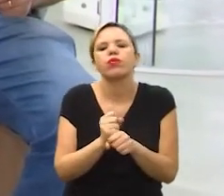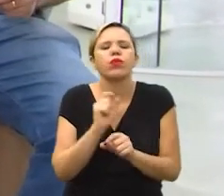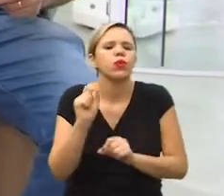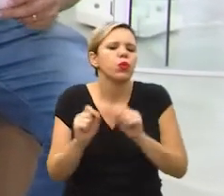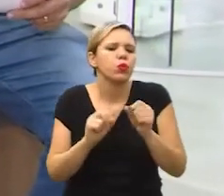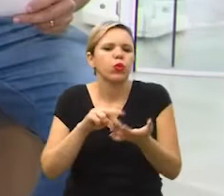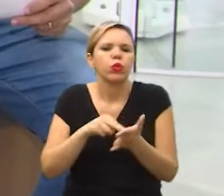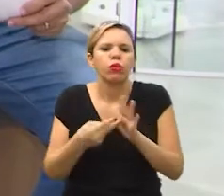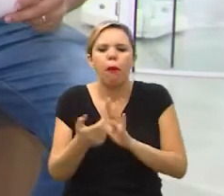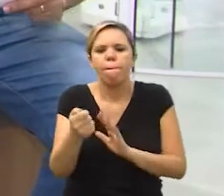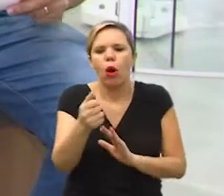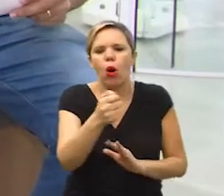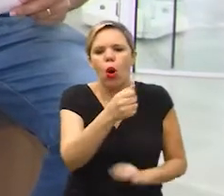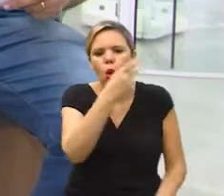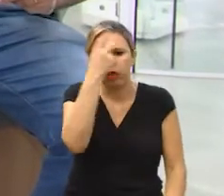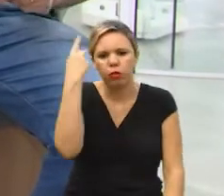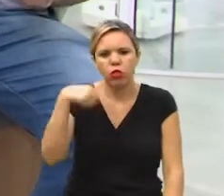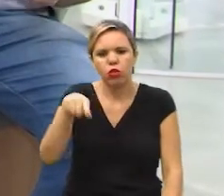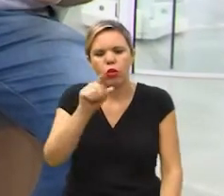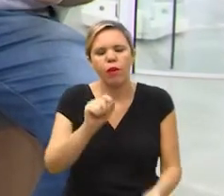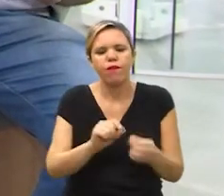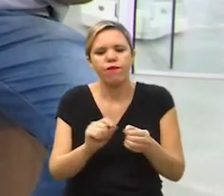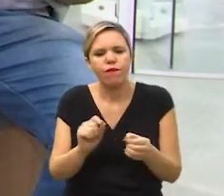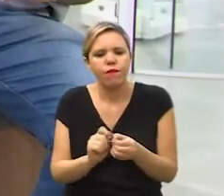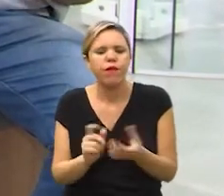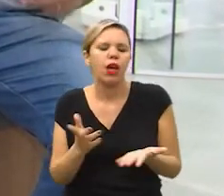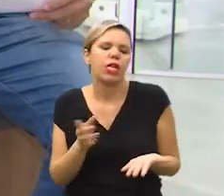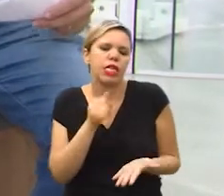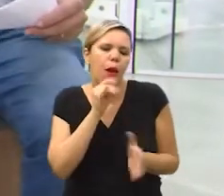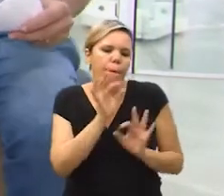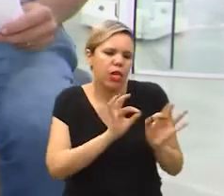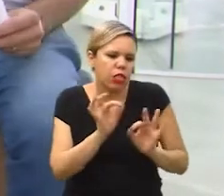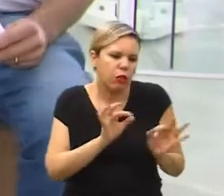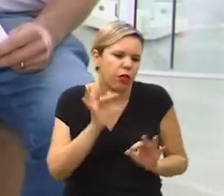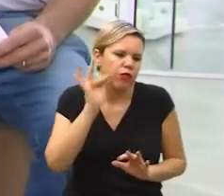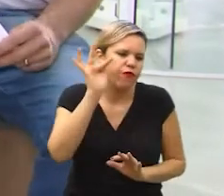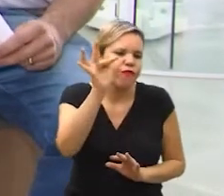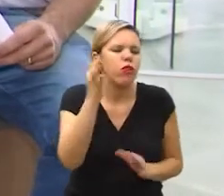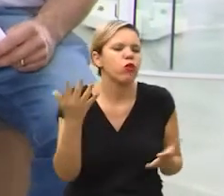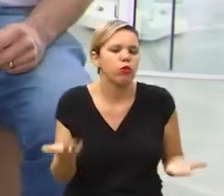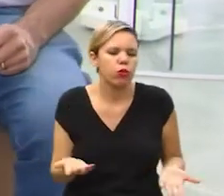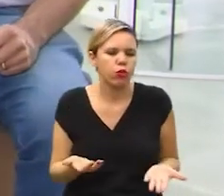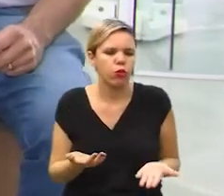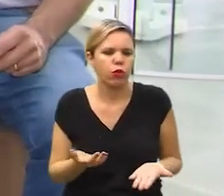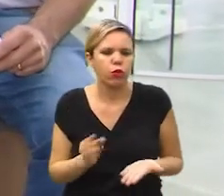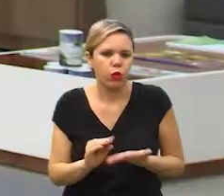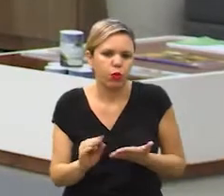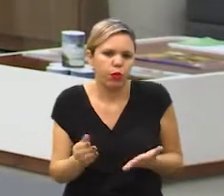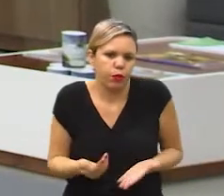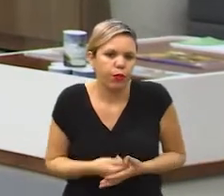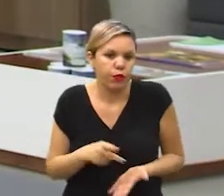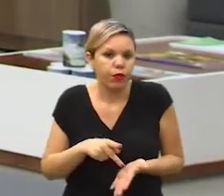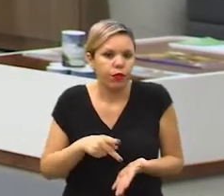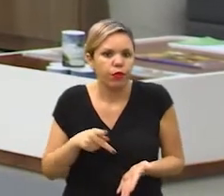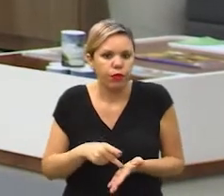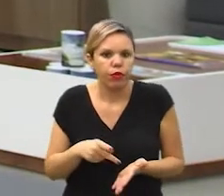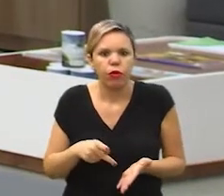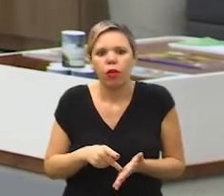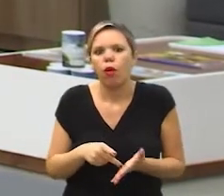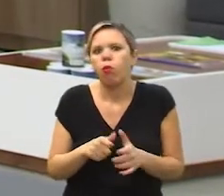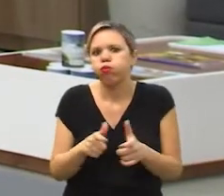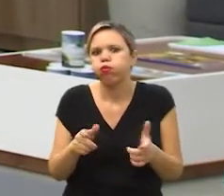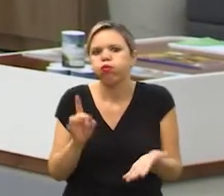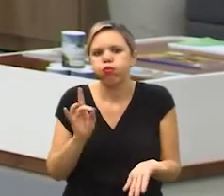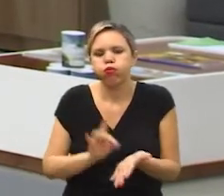que pouca gente ainda faz um orçamento familiar com planejamento para o futuro, né, Wellington? É verdade. É um volume muito